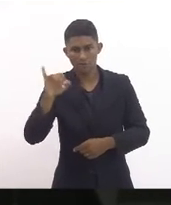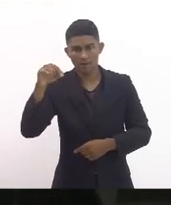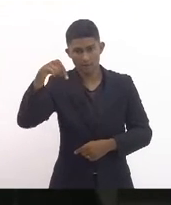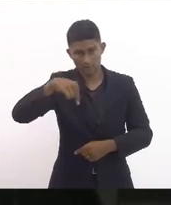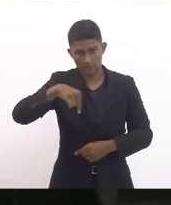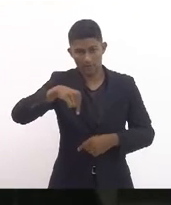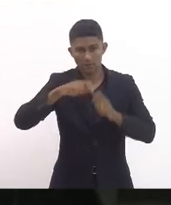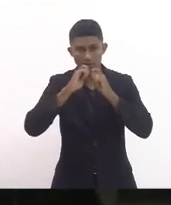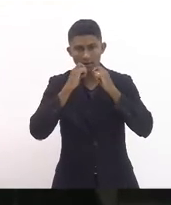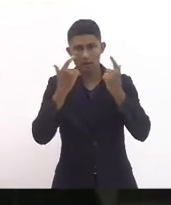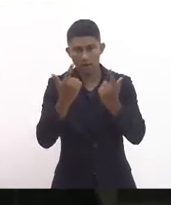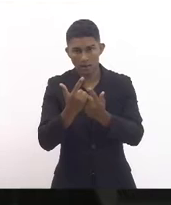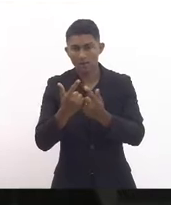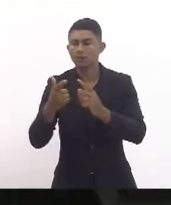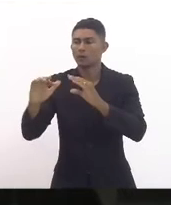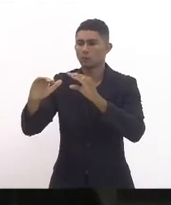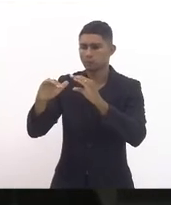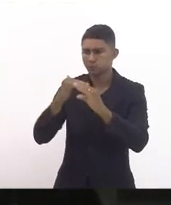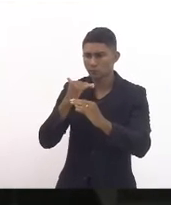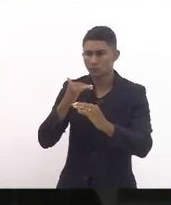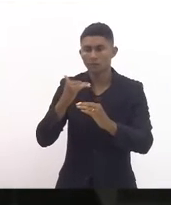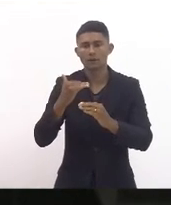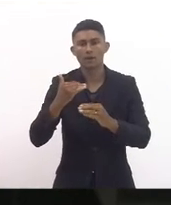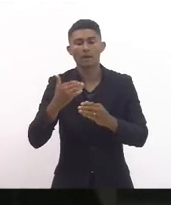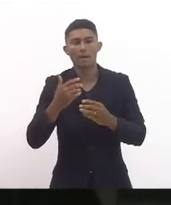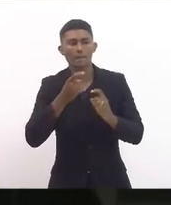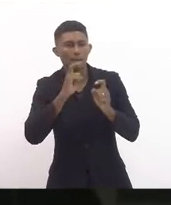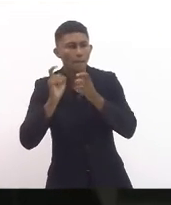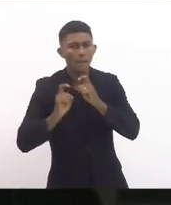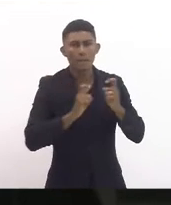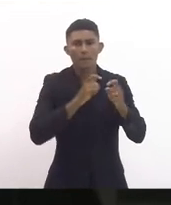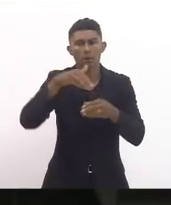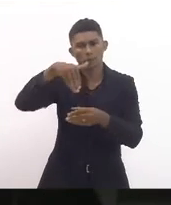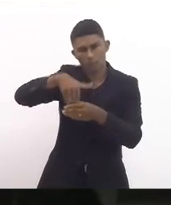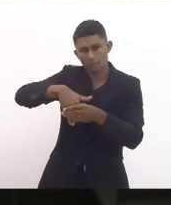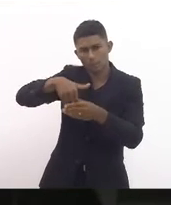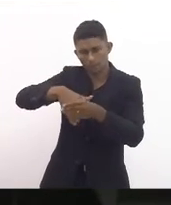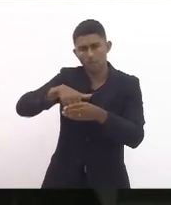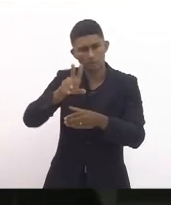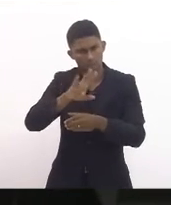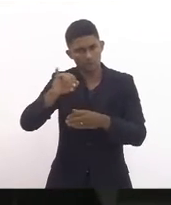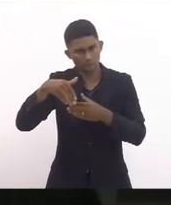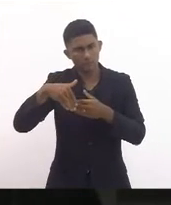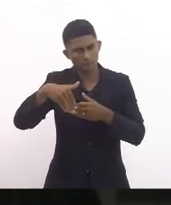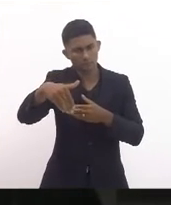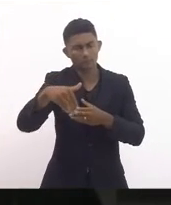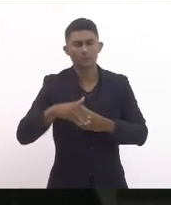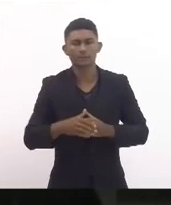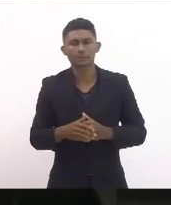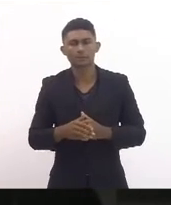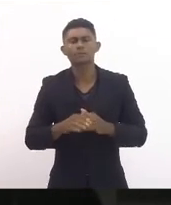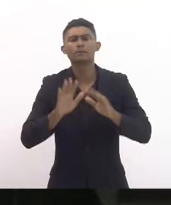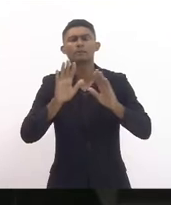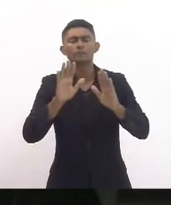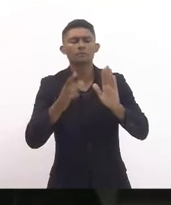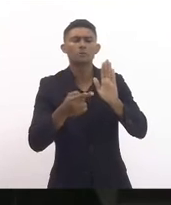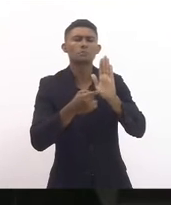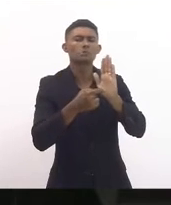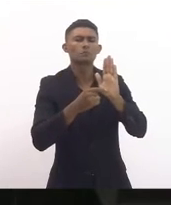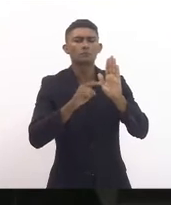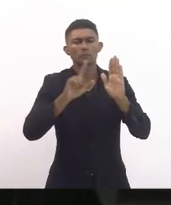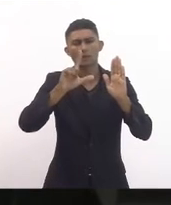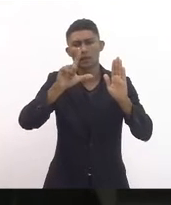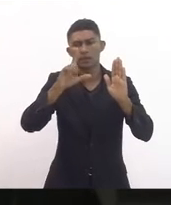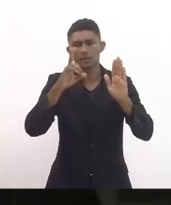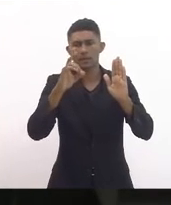sessões captar do valdec é de observa lá Oi Kelly de ó definir metas e